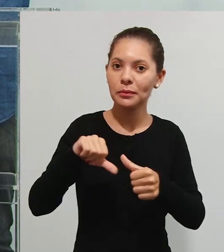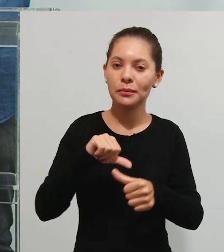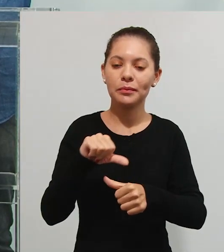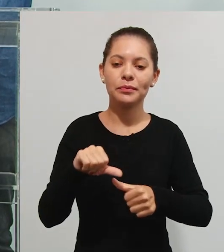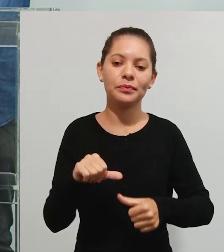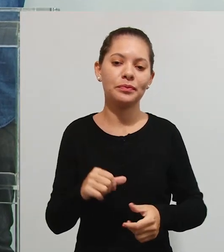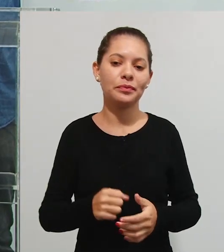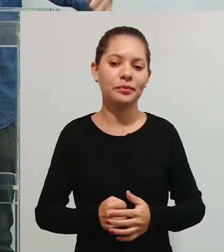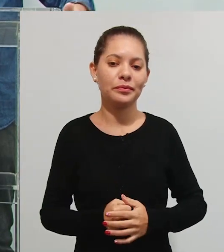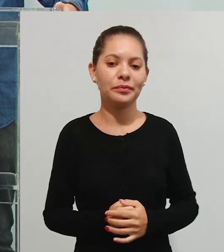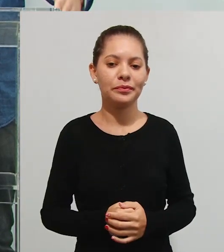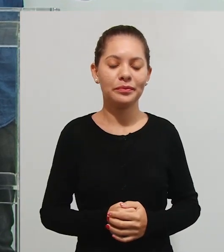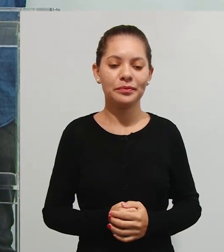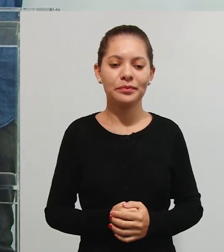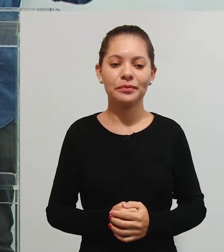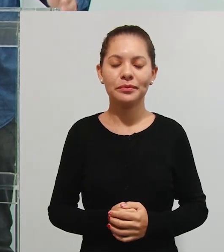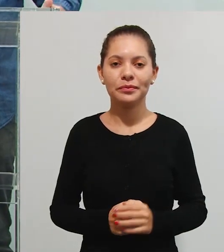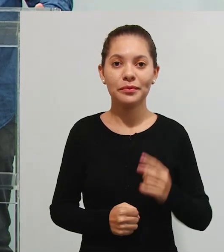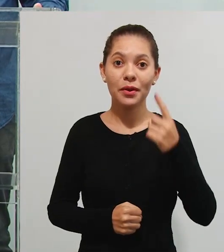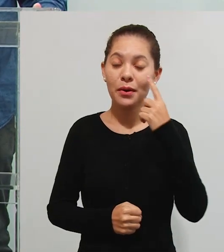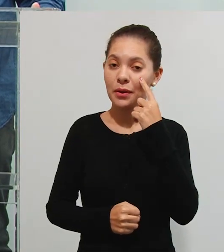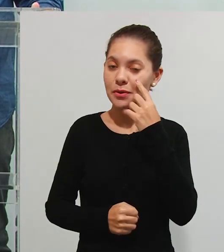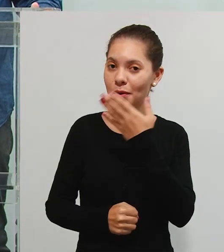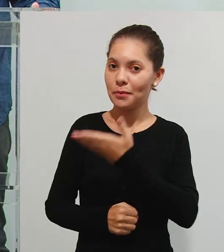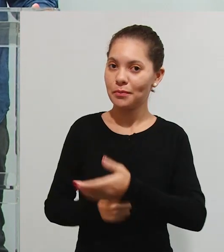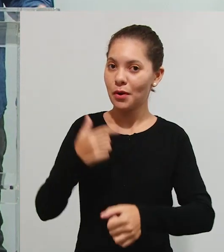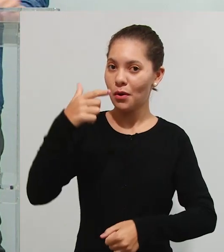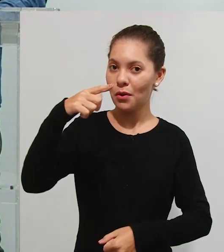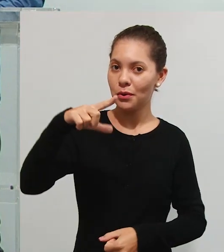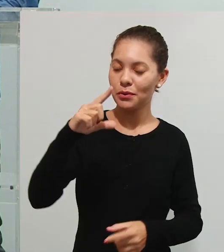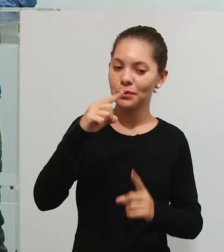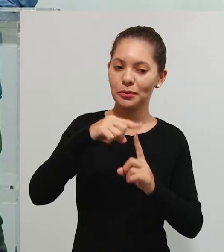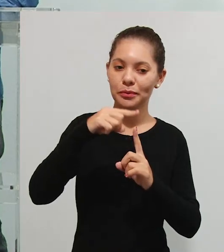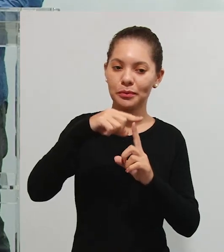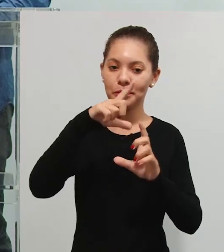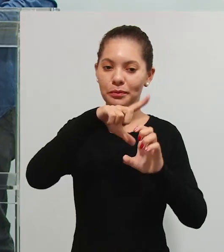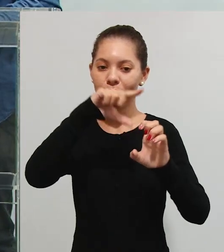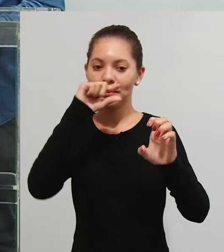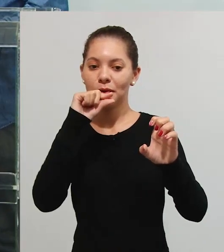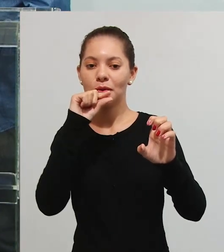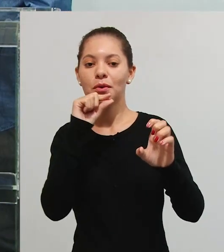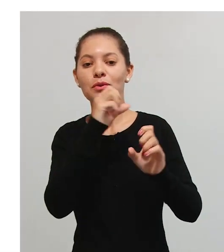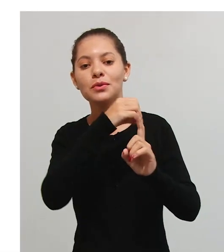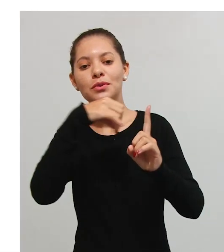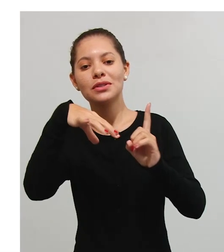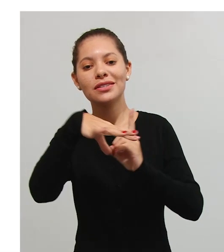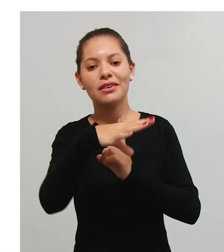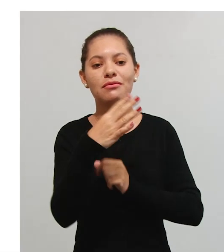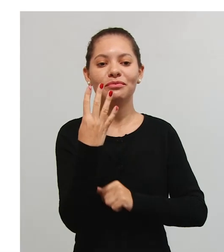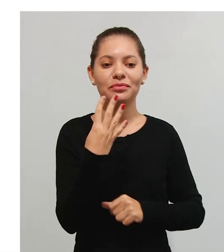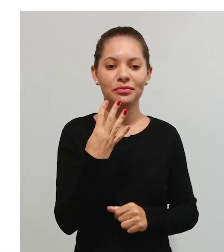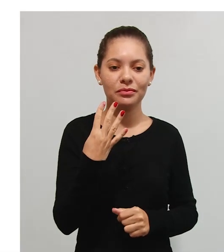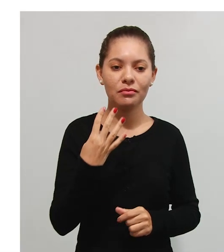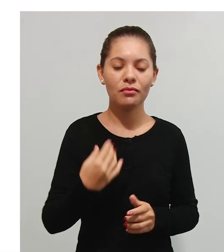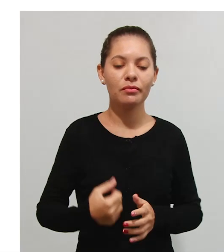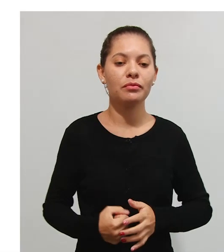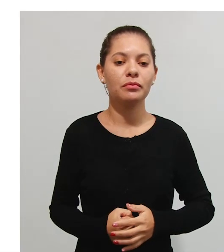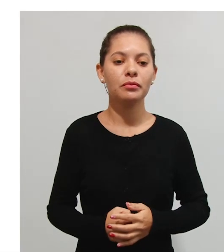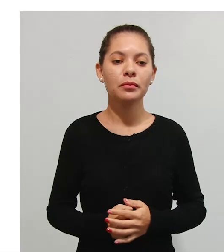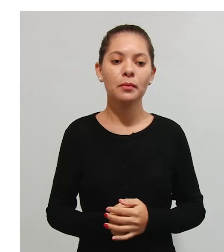crescer, vai se expandir e vai ficar bem visível, ok? Olha só, outro tipo de empreendedor é o